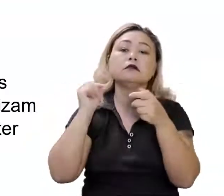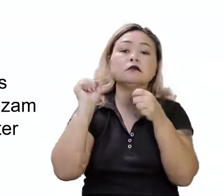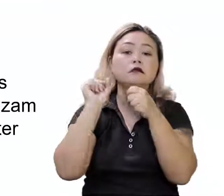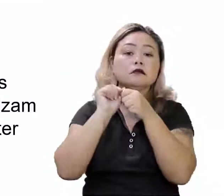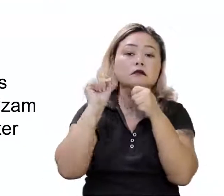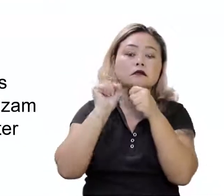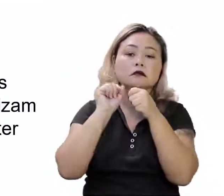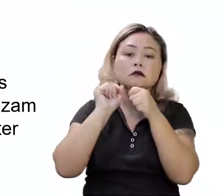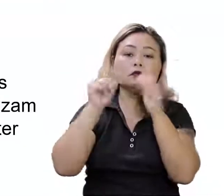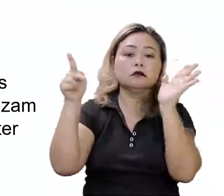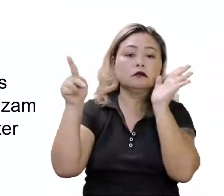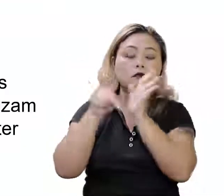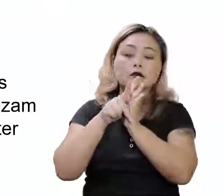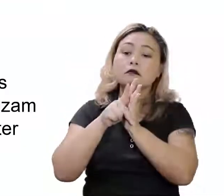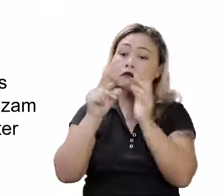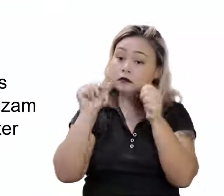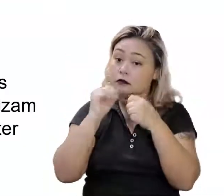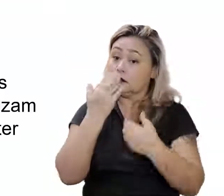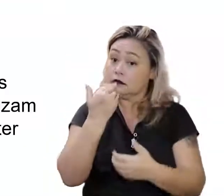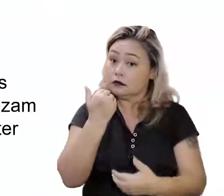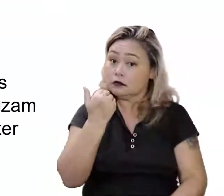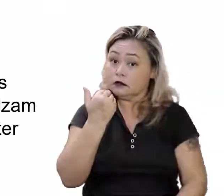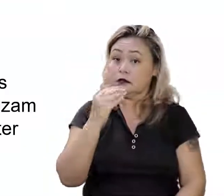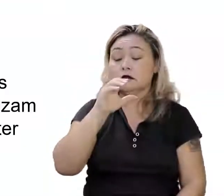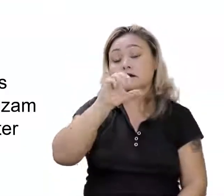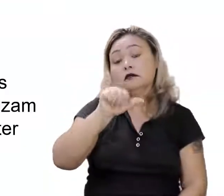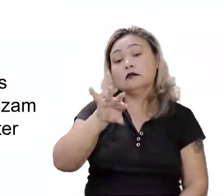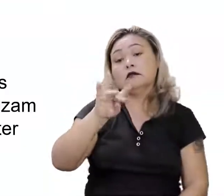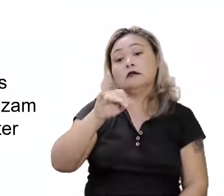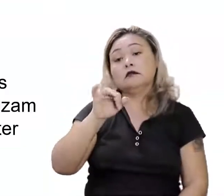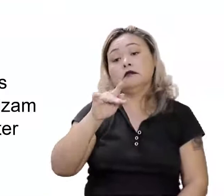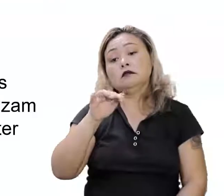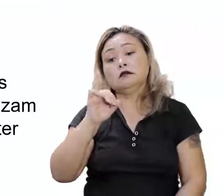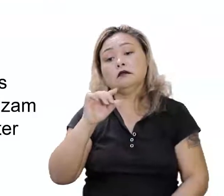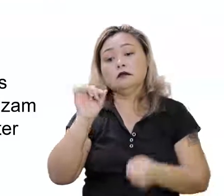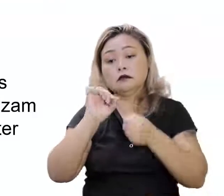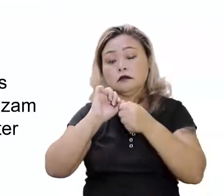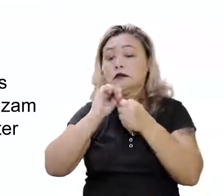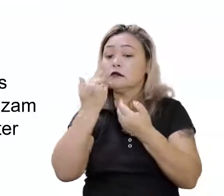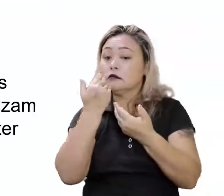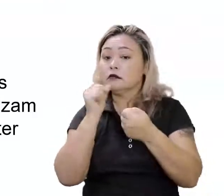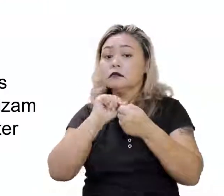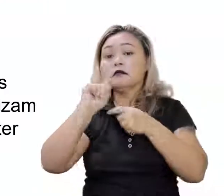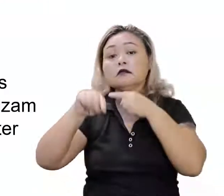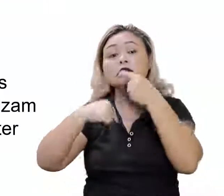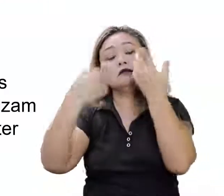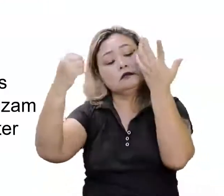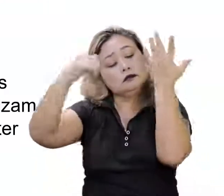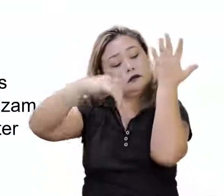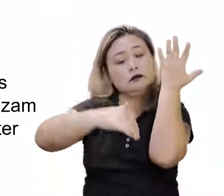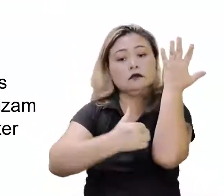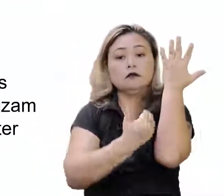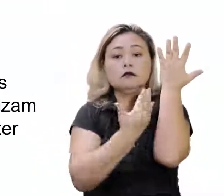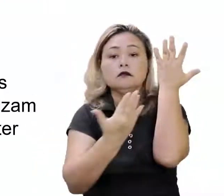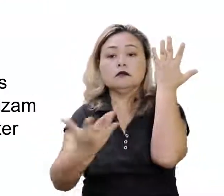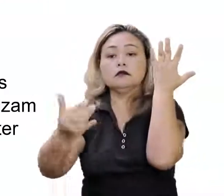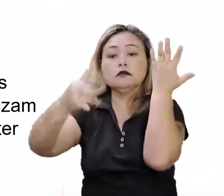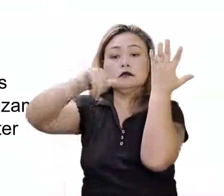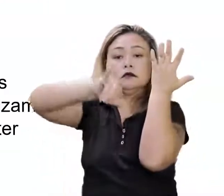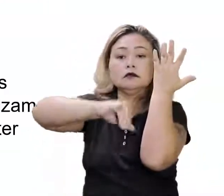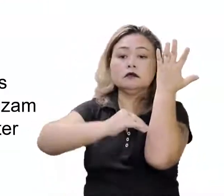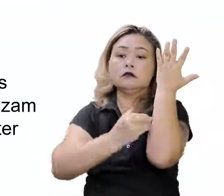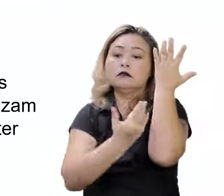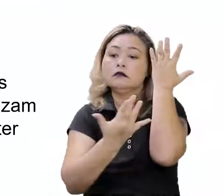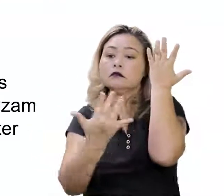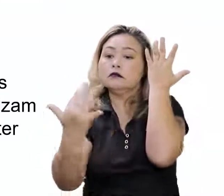que produzem o próprio alimento, sendo chamado, então, de autótrofos, ou seja, através da fotossíntese ou do processo